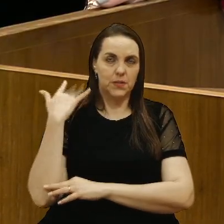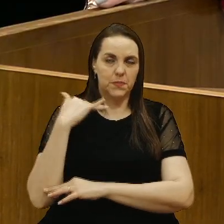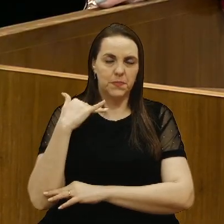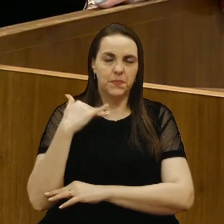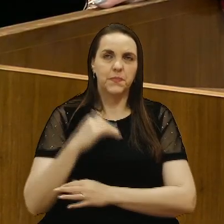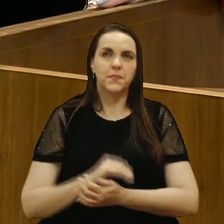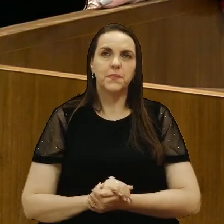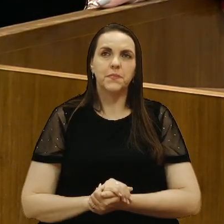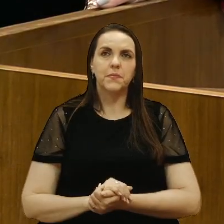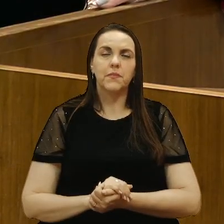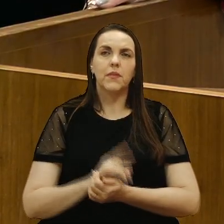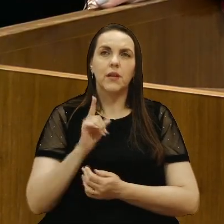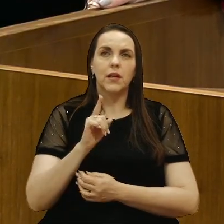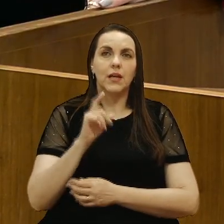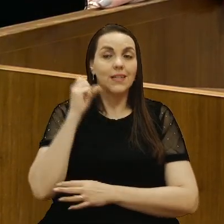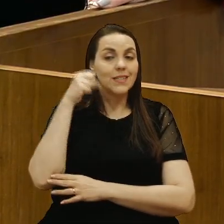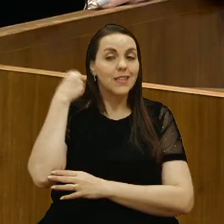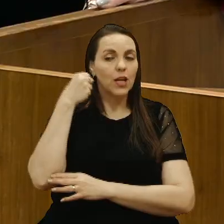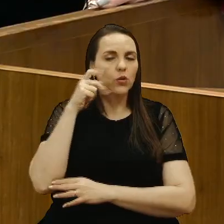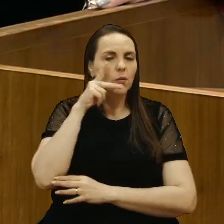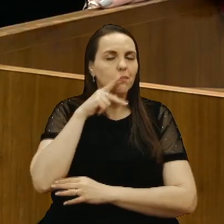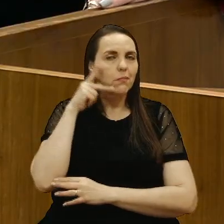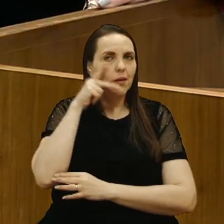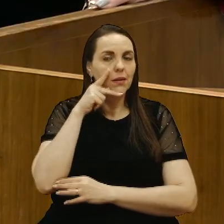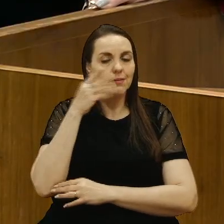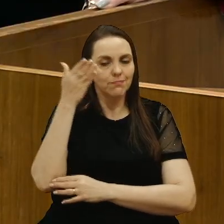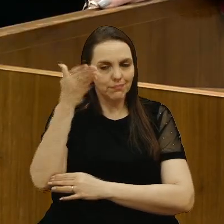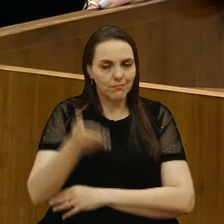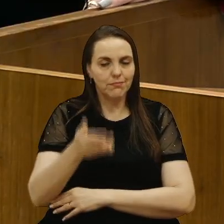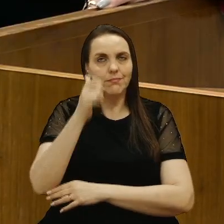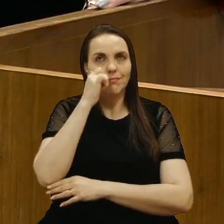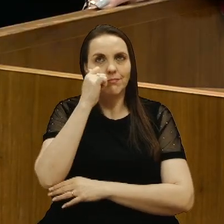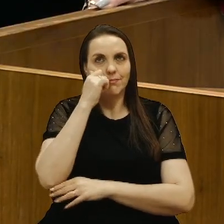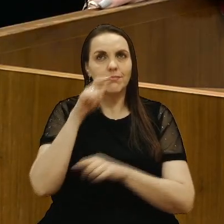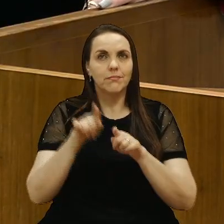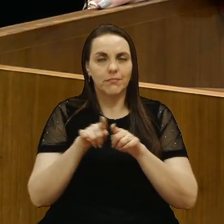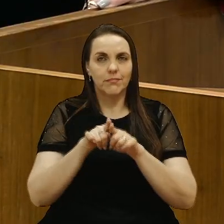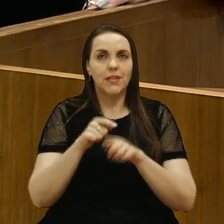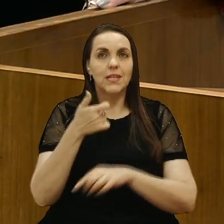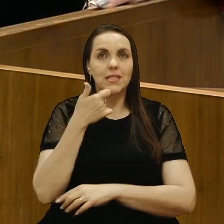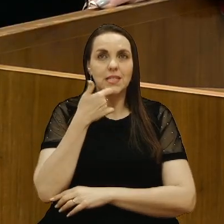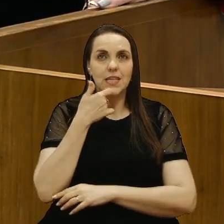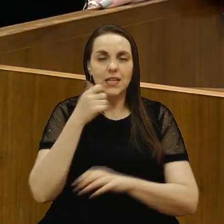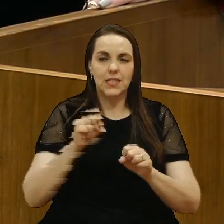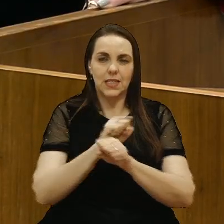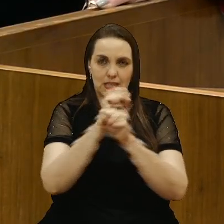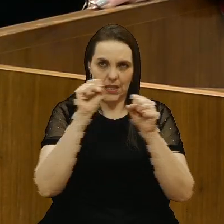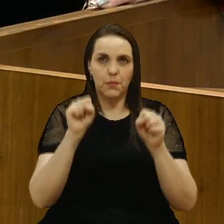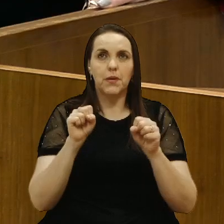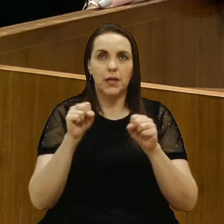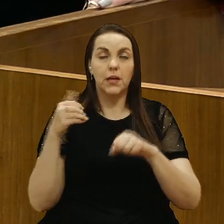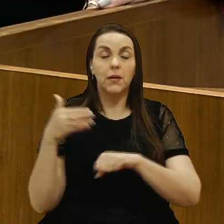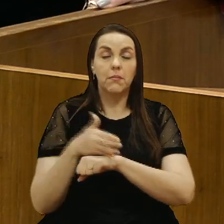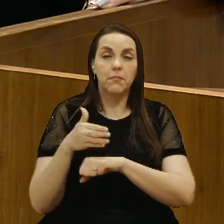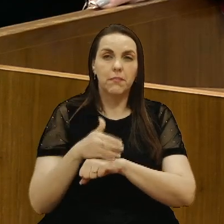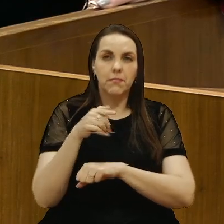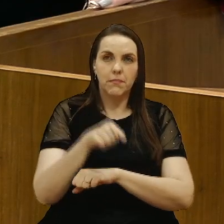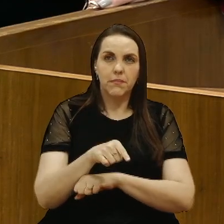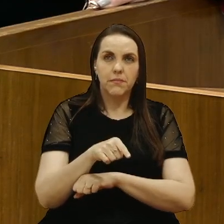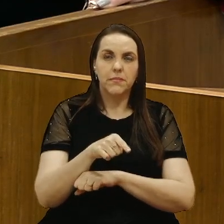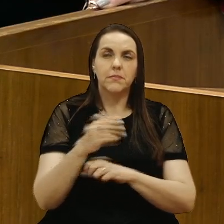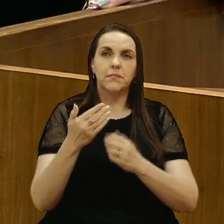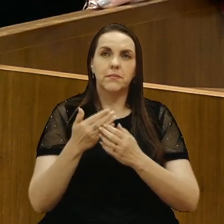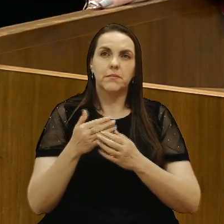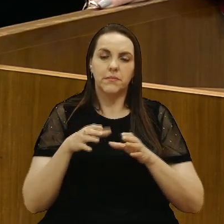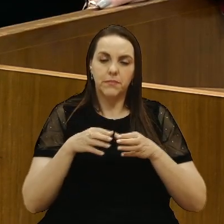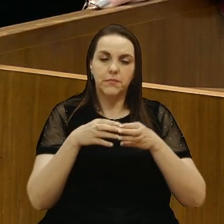Andressa, mas o senador Paim estará aqui também na sexta pela manhã, participando da